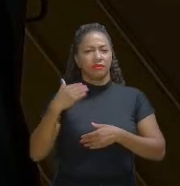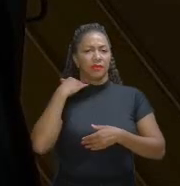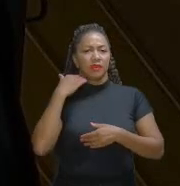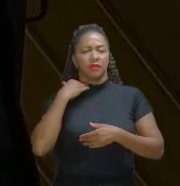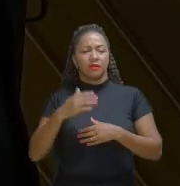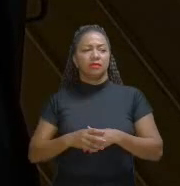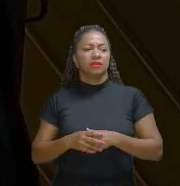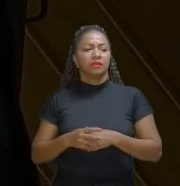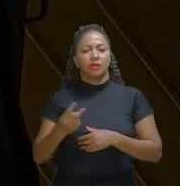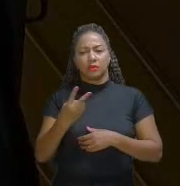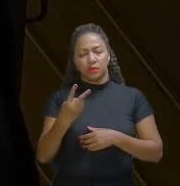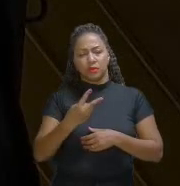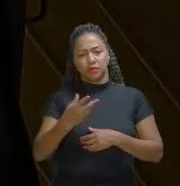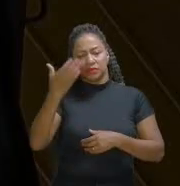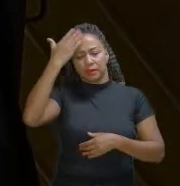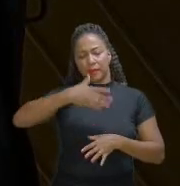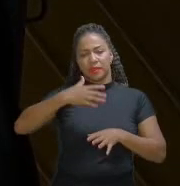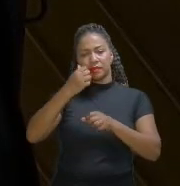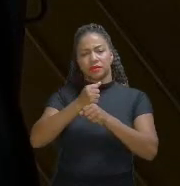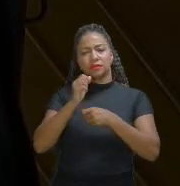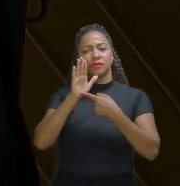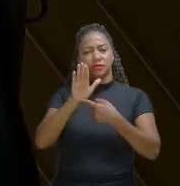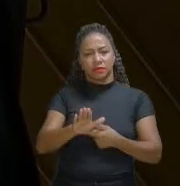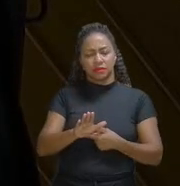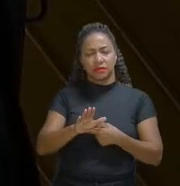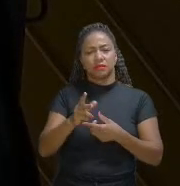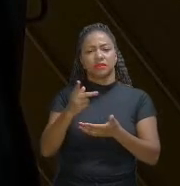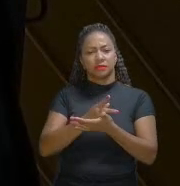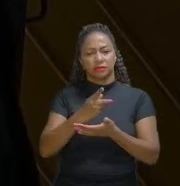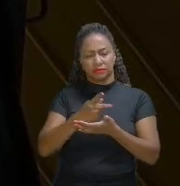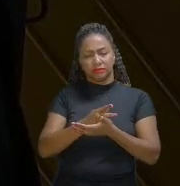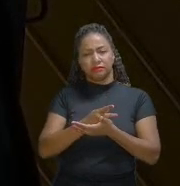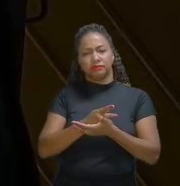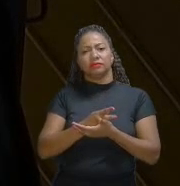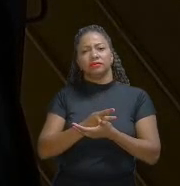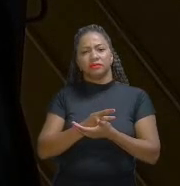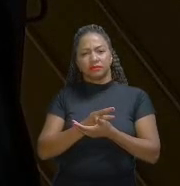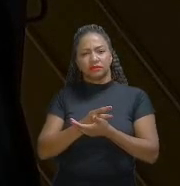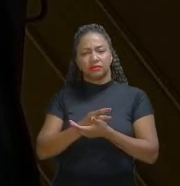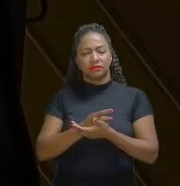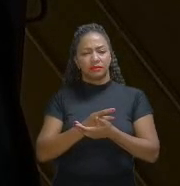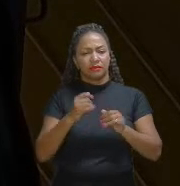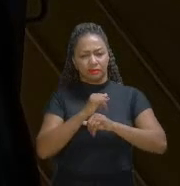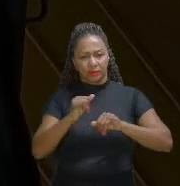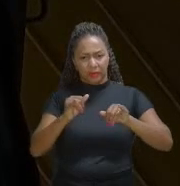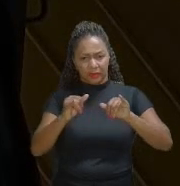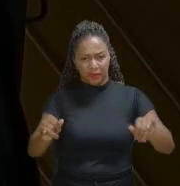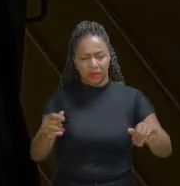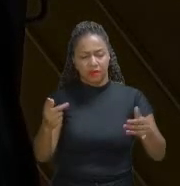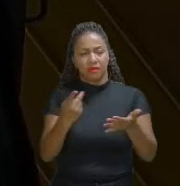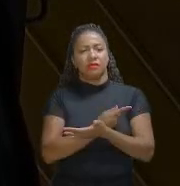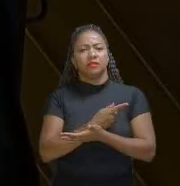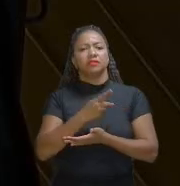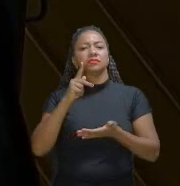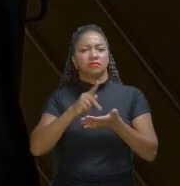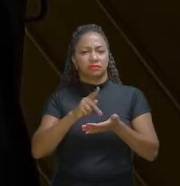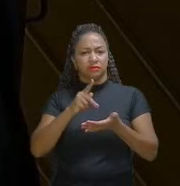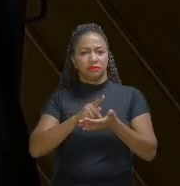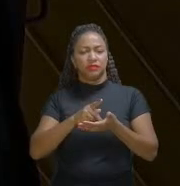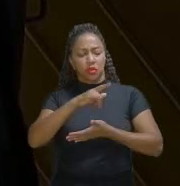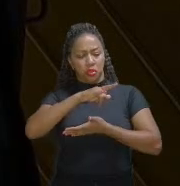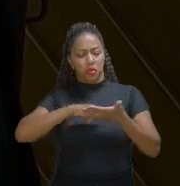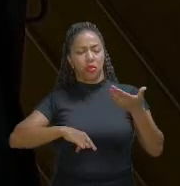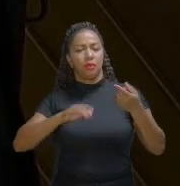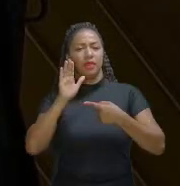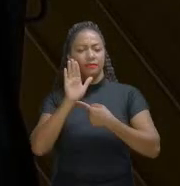2. Prestação de contas devidamente apresentadas e regulares. 3. Atos de campanha efetivamente realizados, conforme